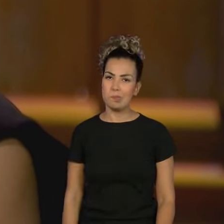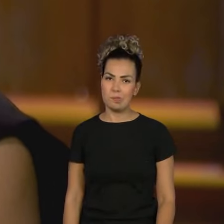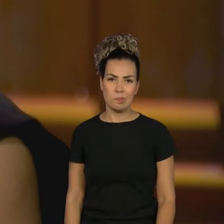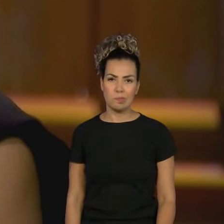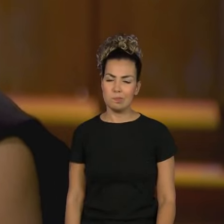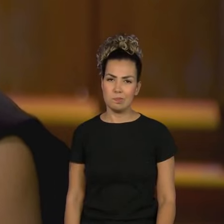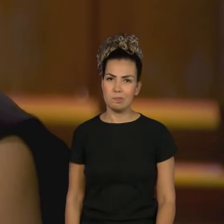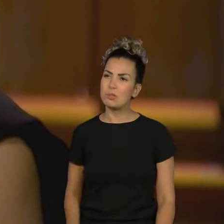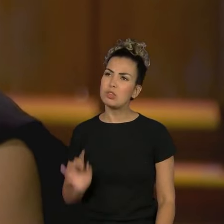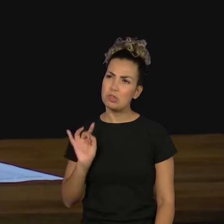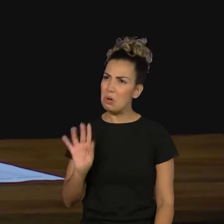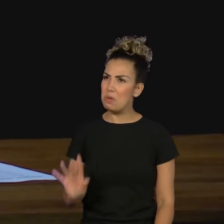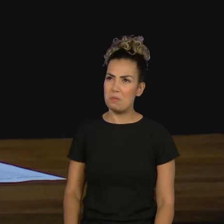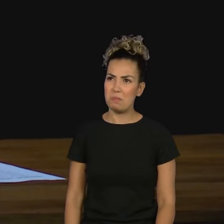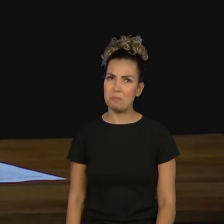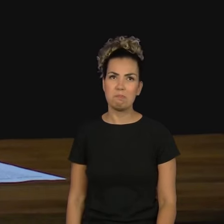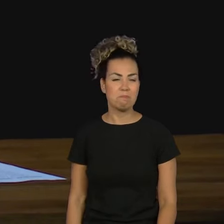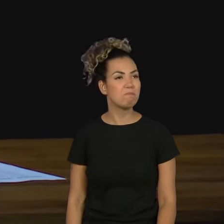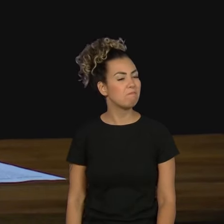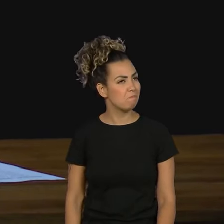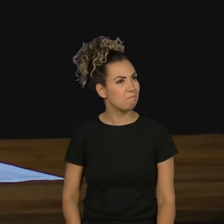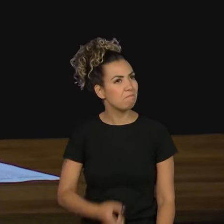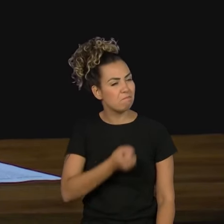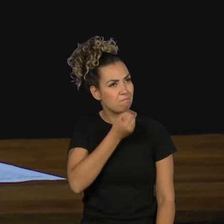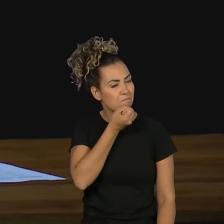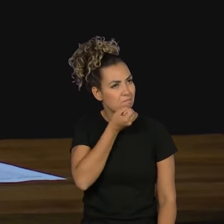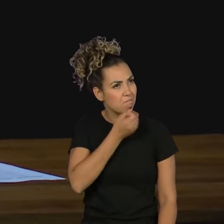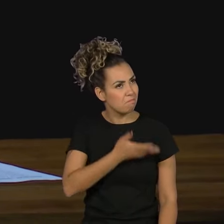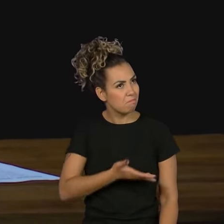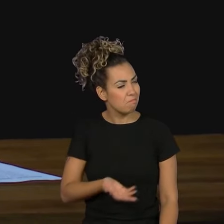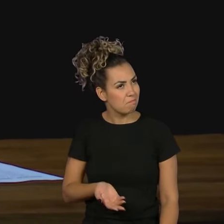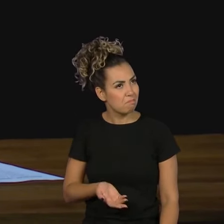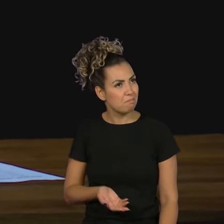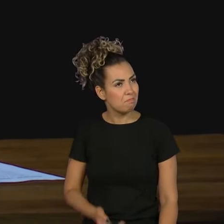chegar olha só aquela igreja lá